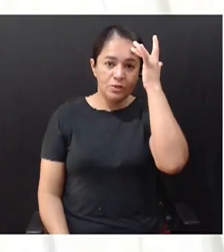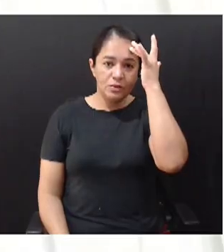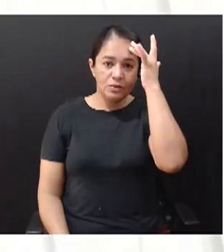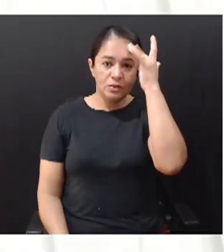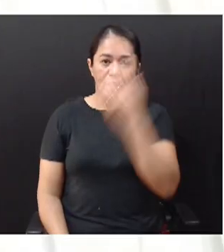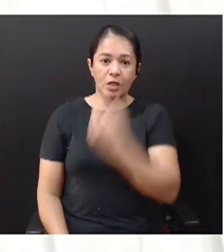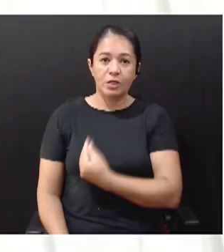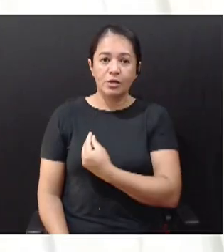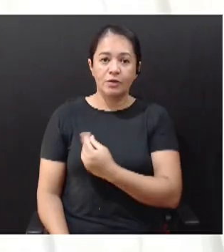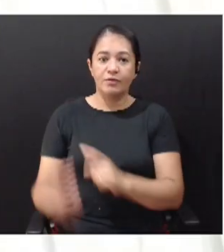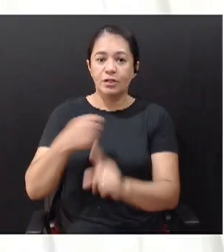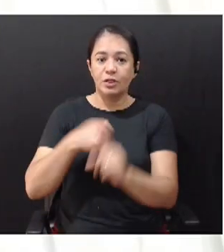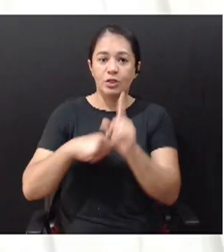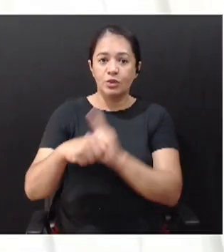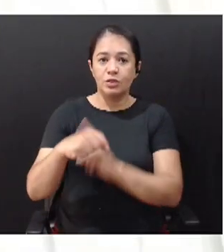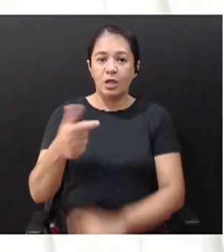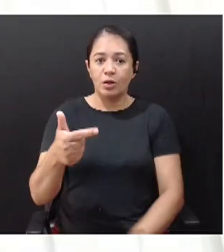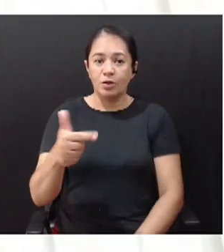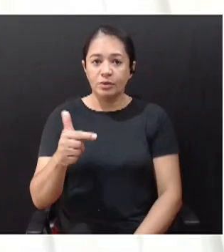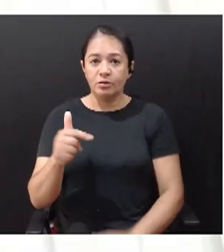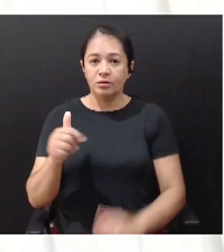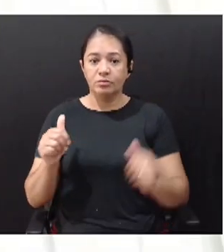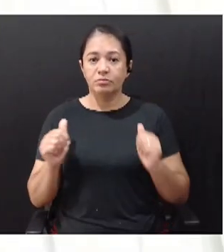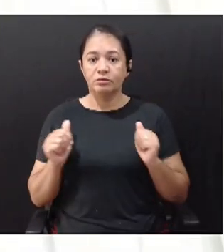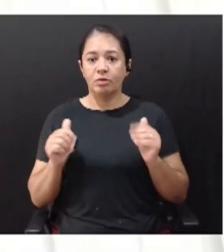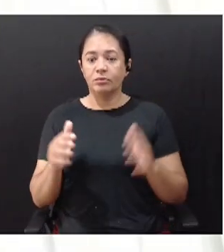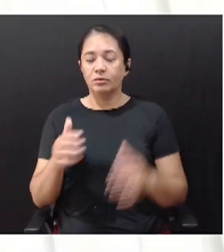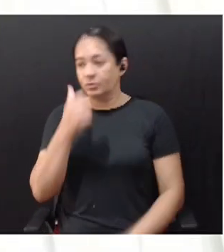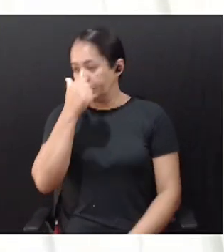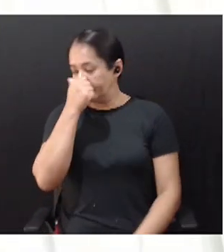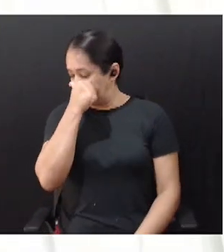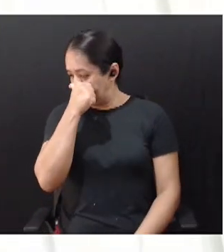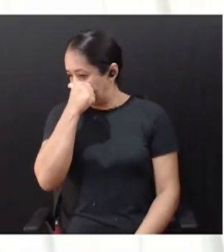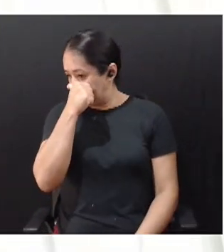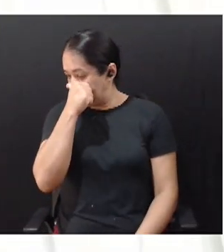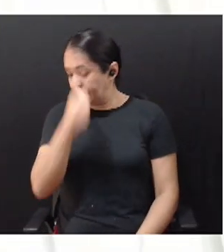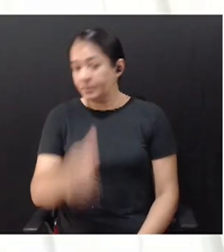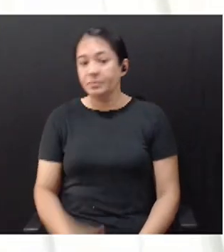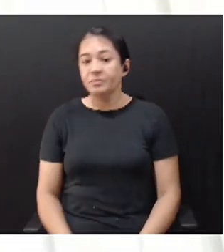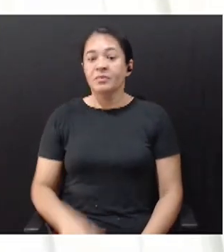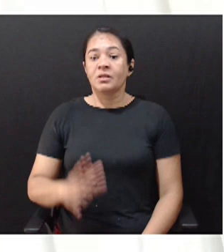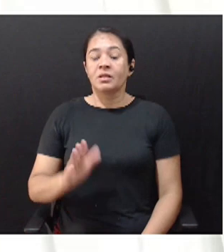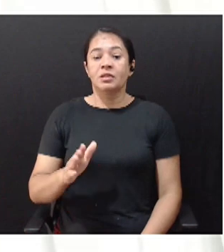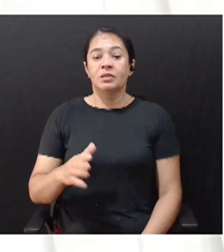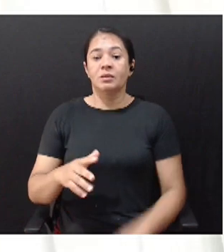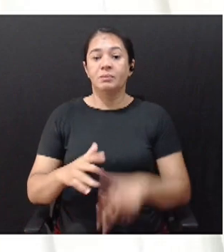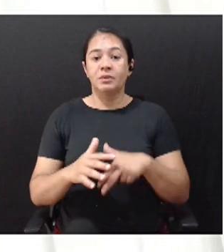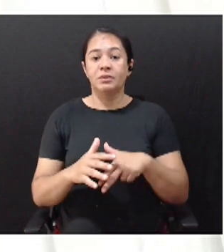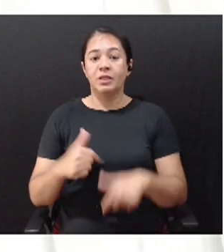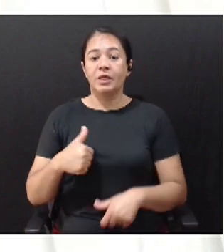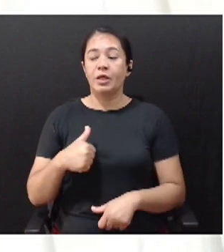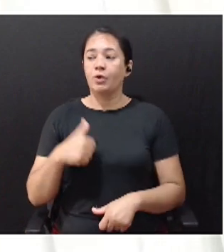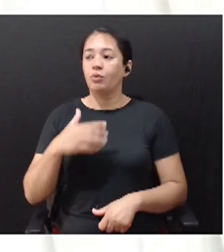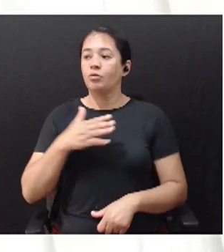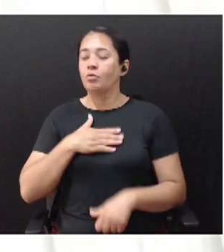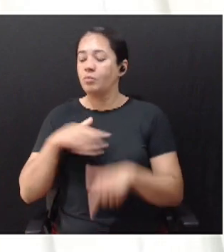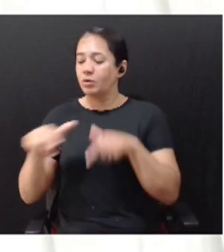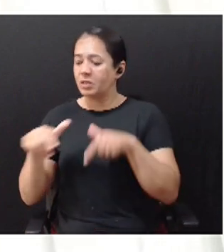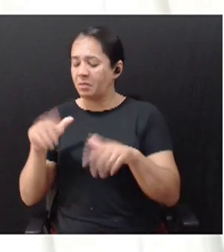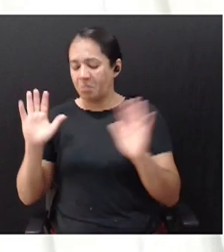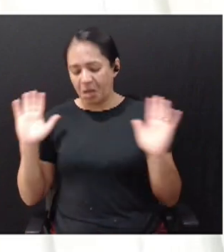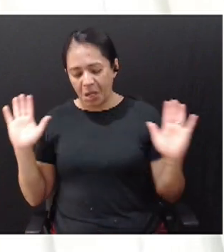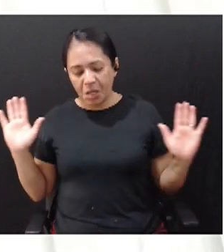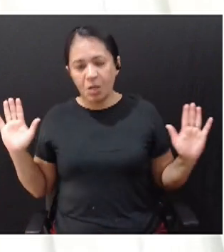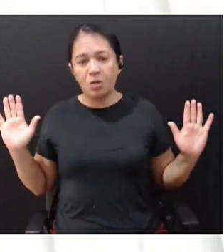social ativa, eu já tive pacientes que verbalizam isso, ai, pelo menos eu estou no meu trabalho, vivendo com